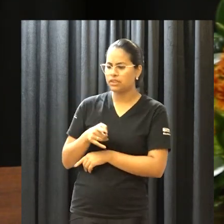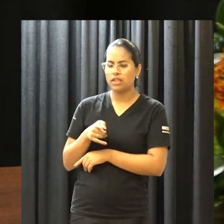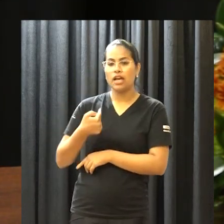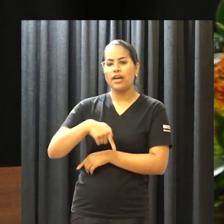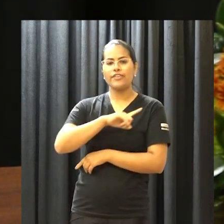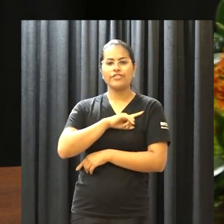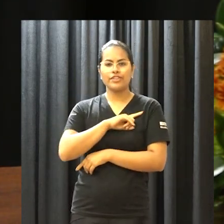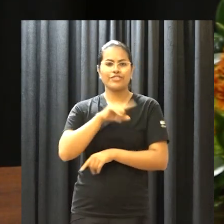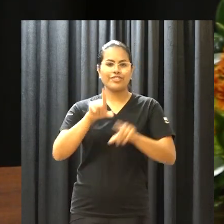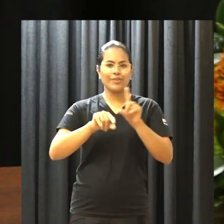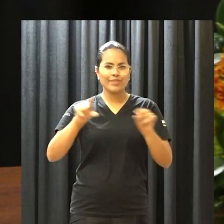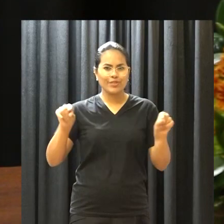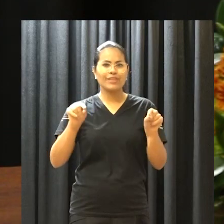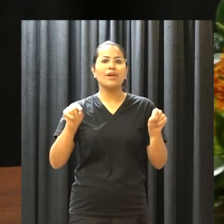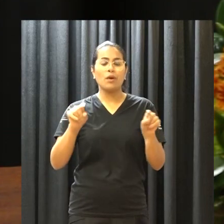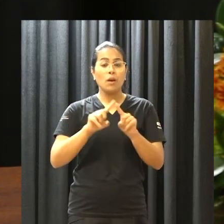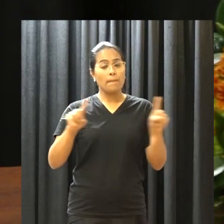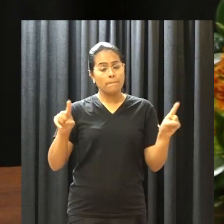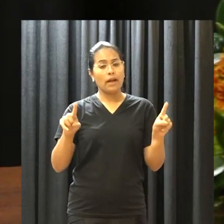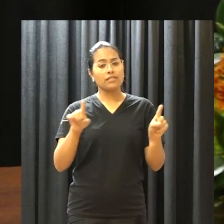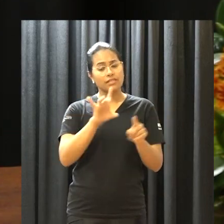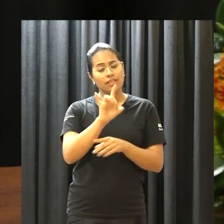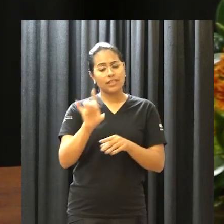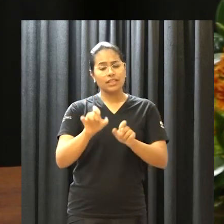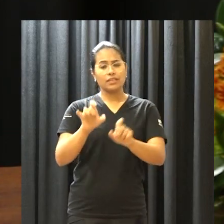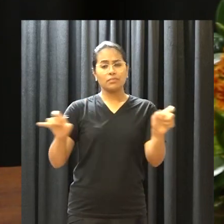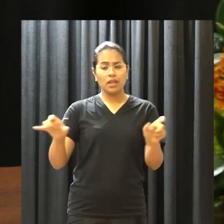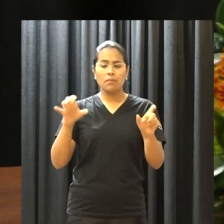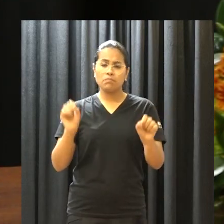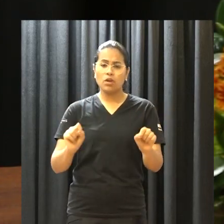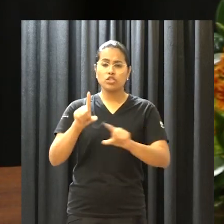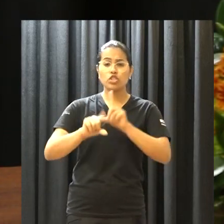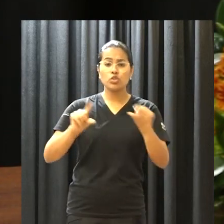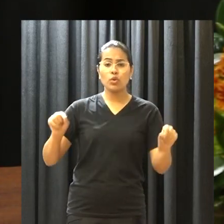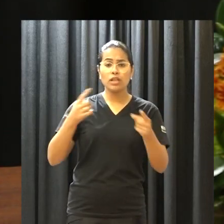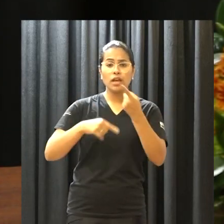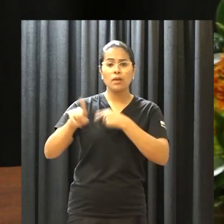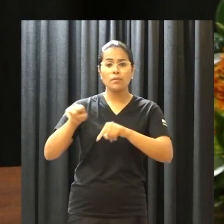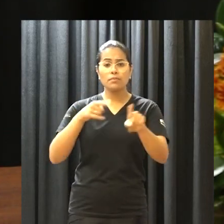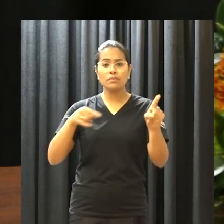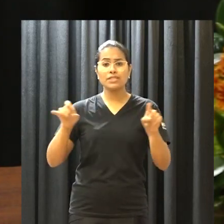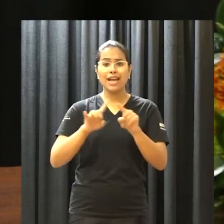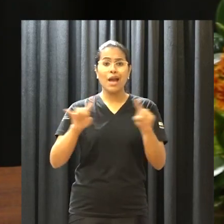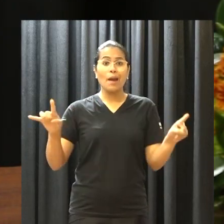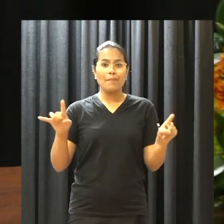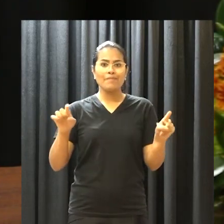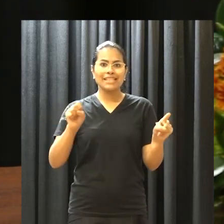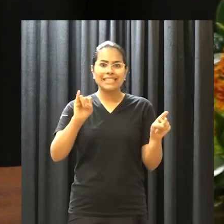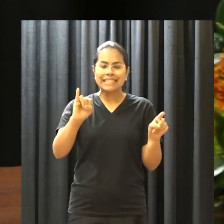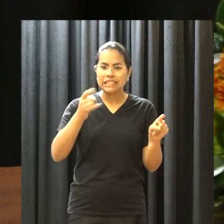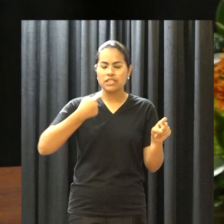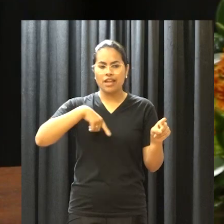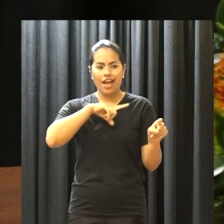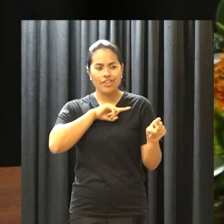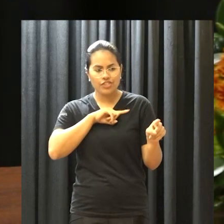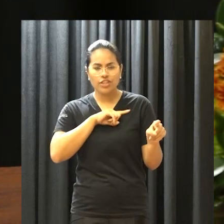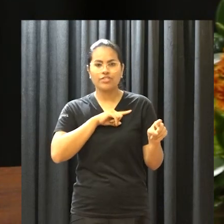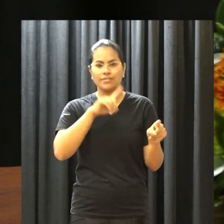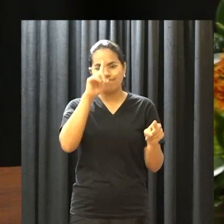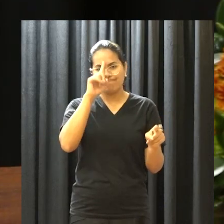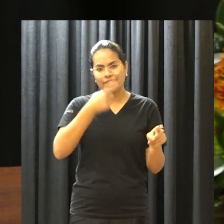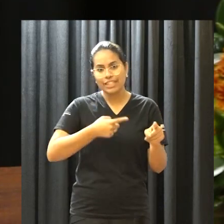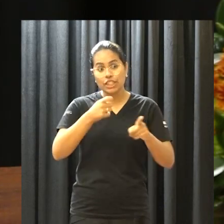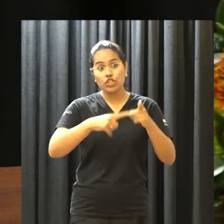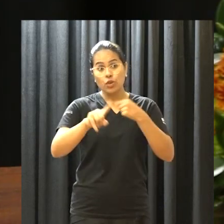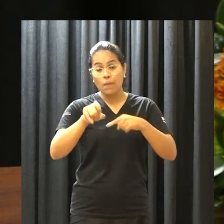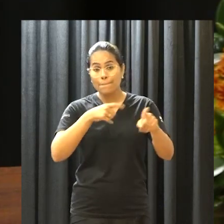escolher uma música para descrever a si própria. Isso nos tomou um tempo enorme, se a gente colocava o link para a música, se não colocava o link para a música, se